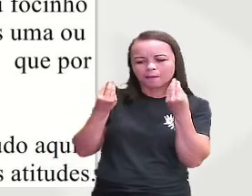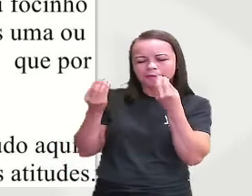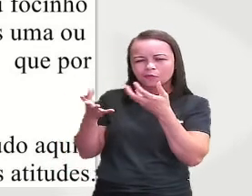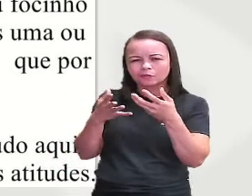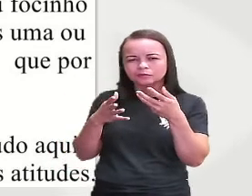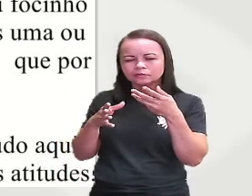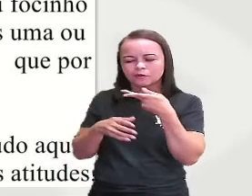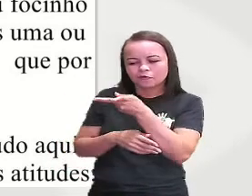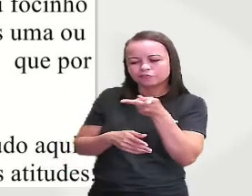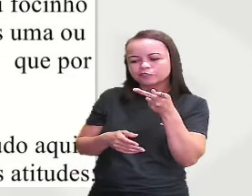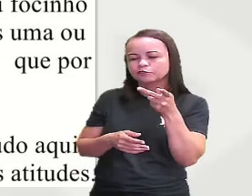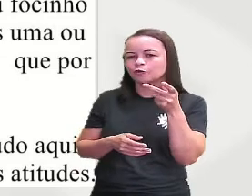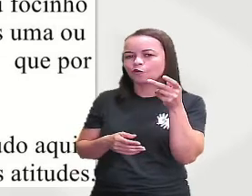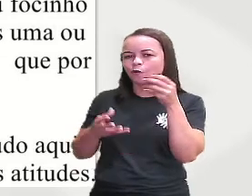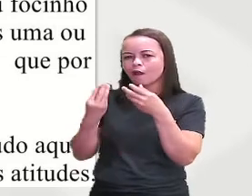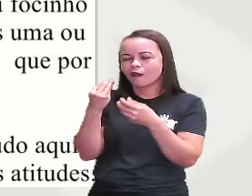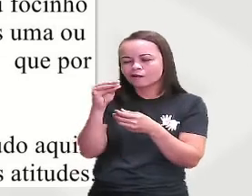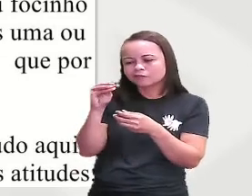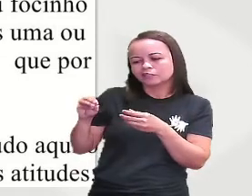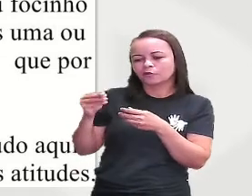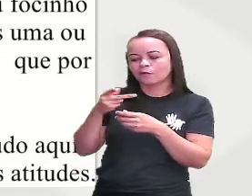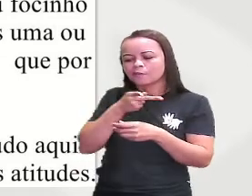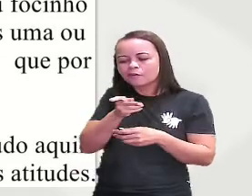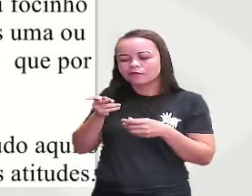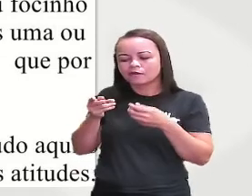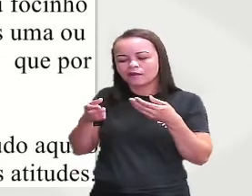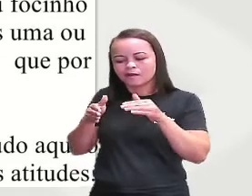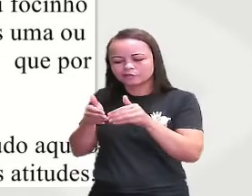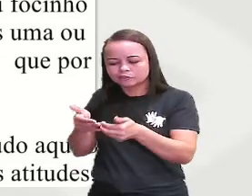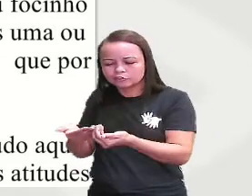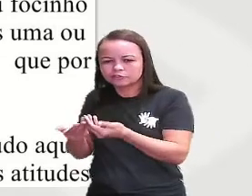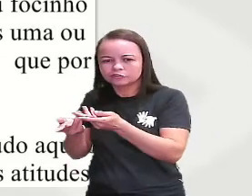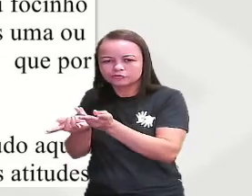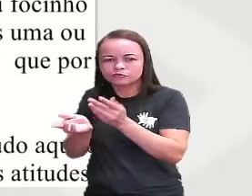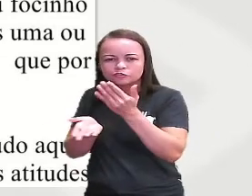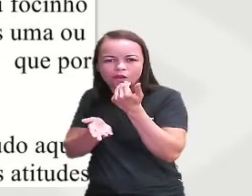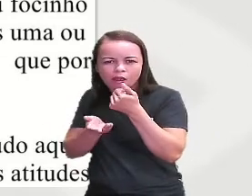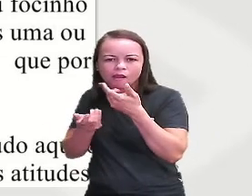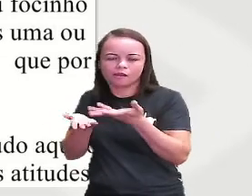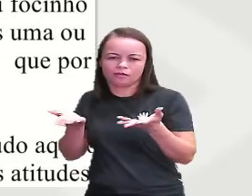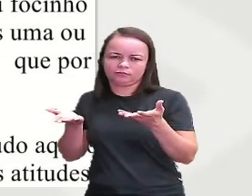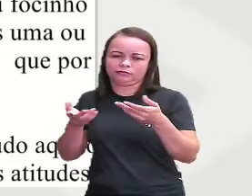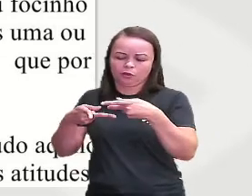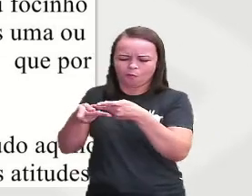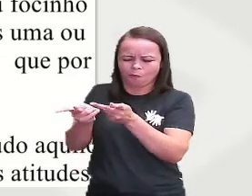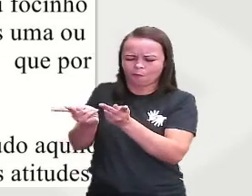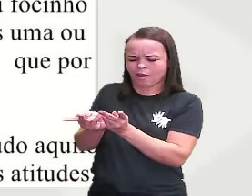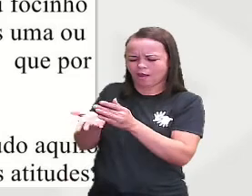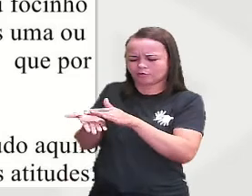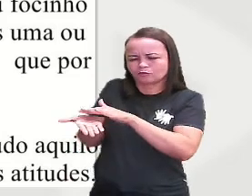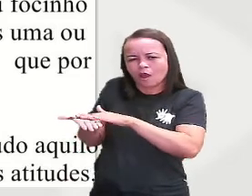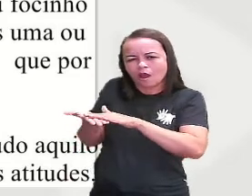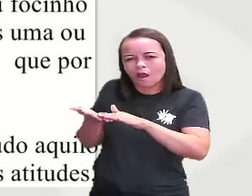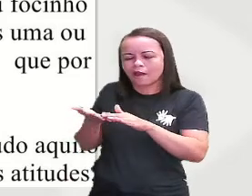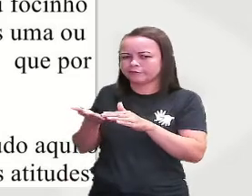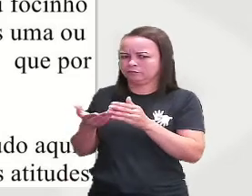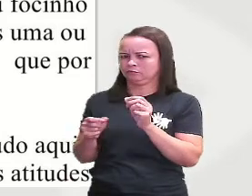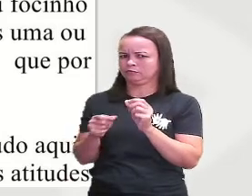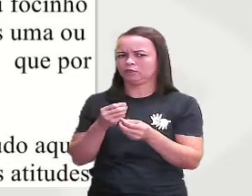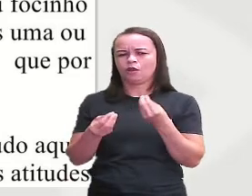cegonha para jantar e lhe serviu sopa em um prato raso. Imaginem vocês,